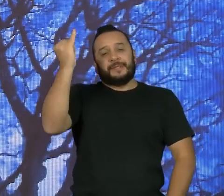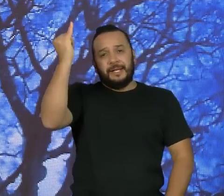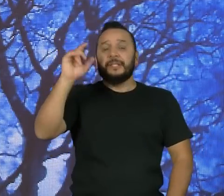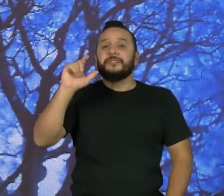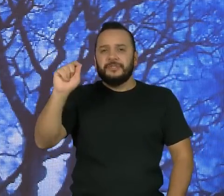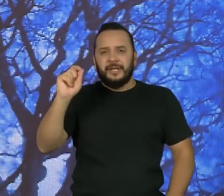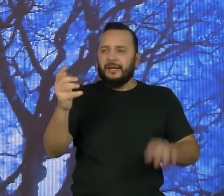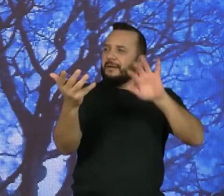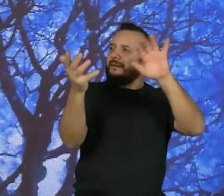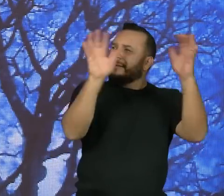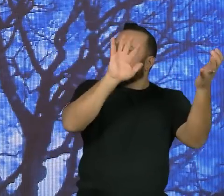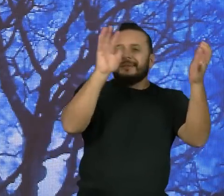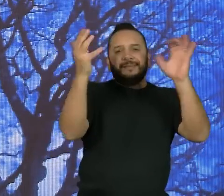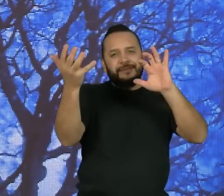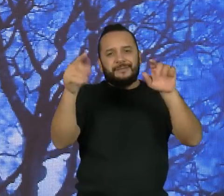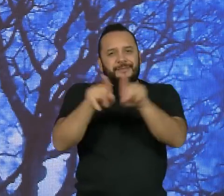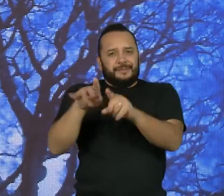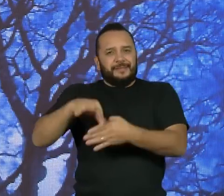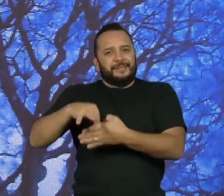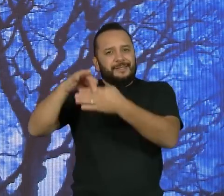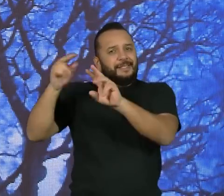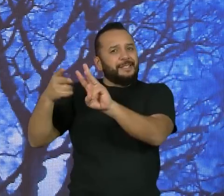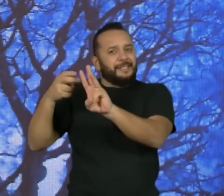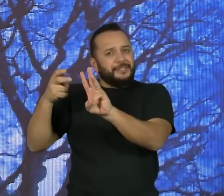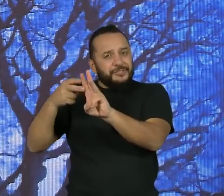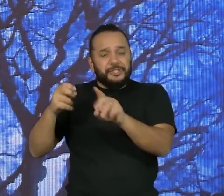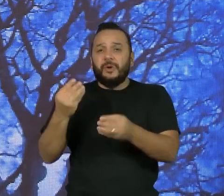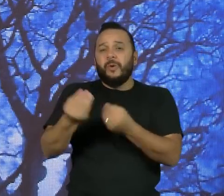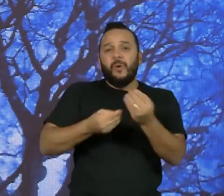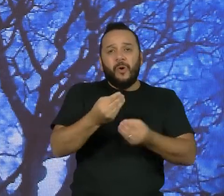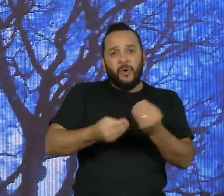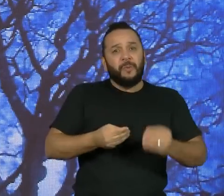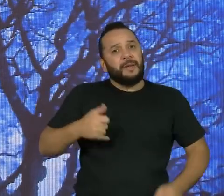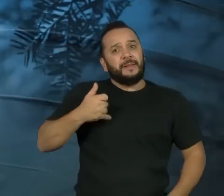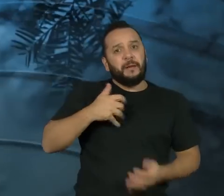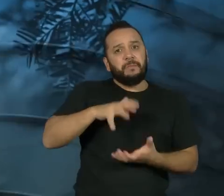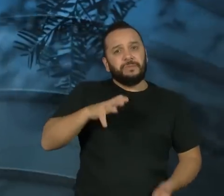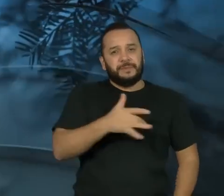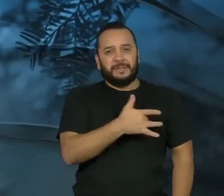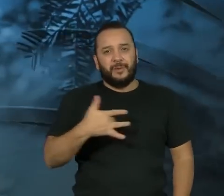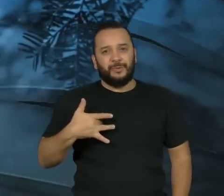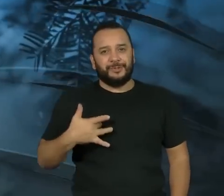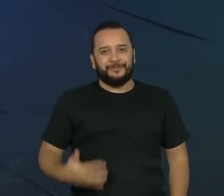crise climática, uma líder indígena e envelhecer com saúde.